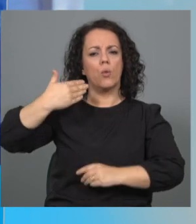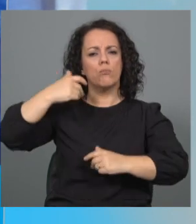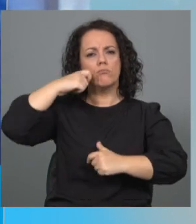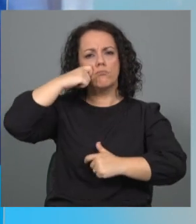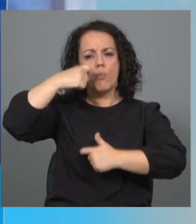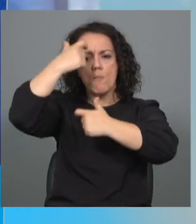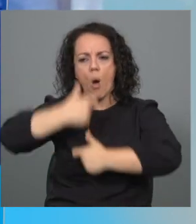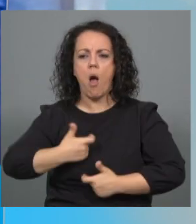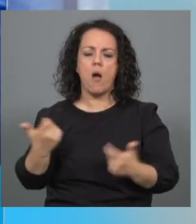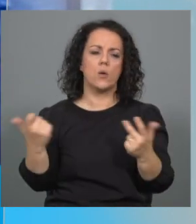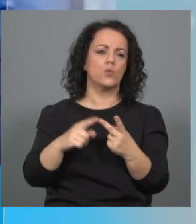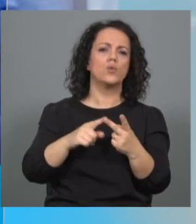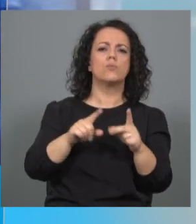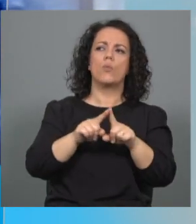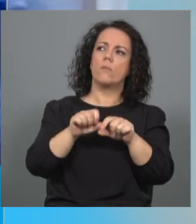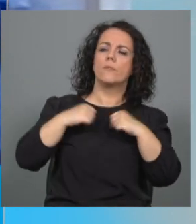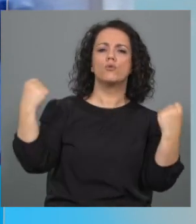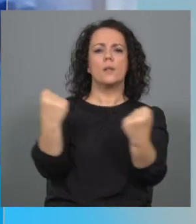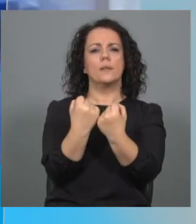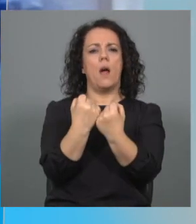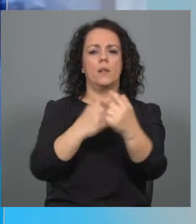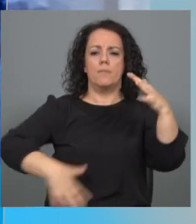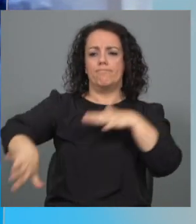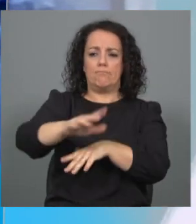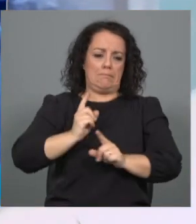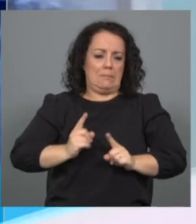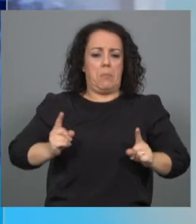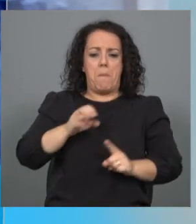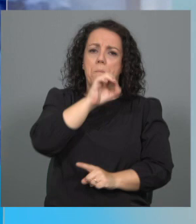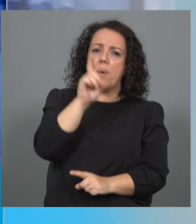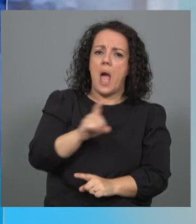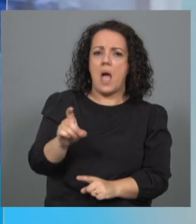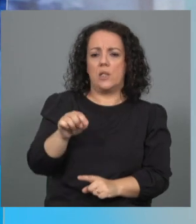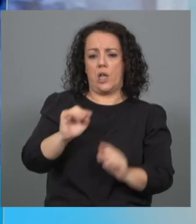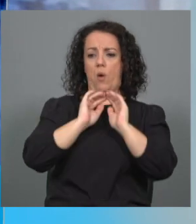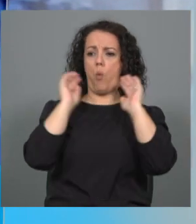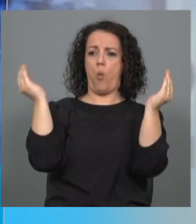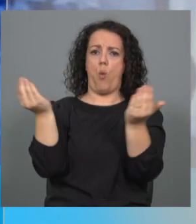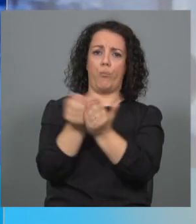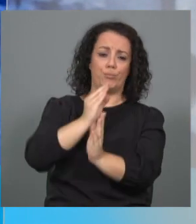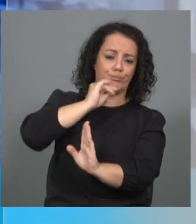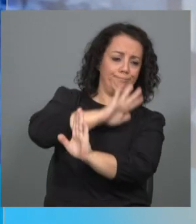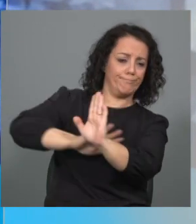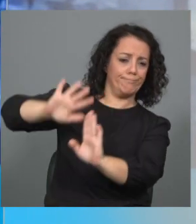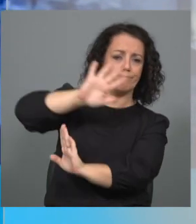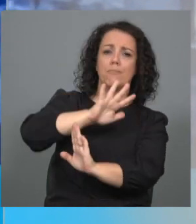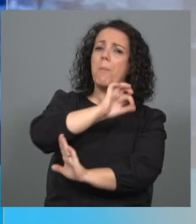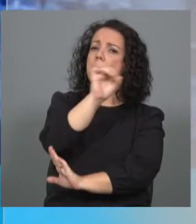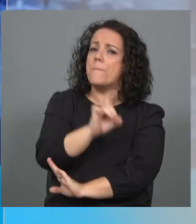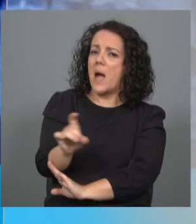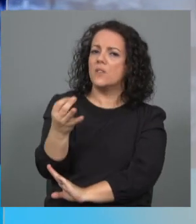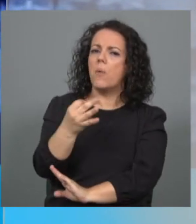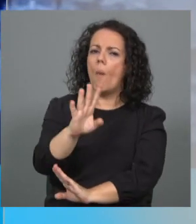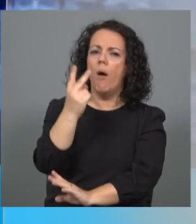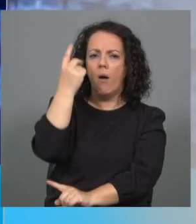sociedade pacificada, pelo menos aquela que habitamos por aqui, nesta zona do globo. Mas se recuarmos há 2000